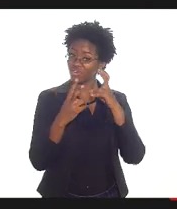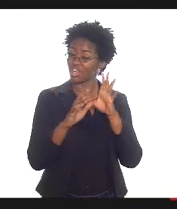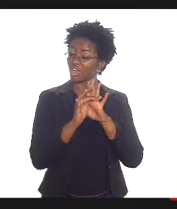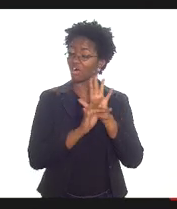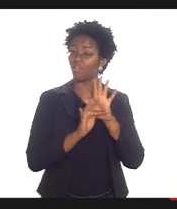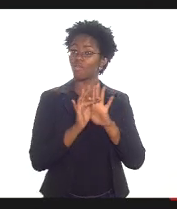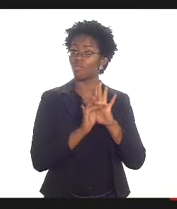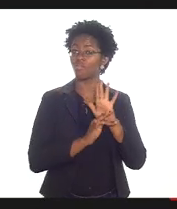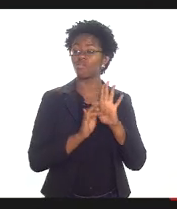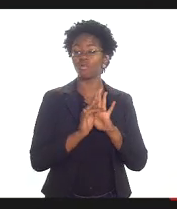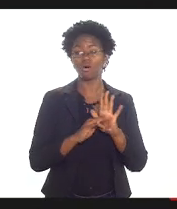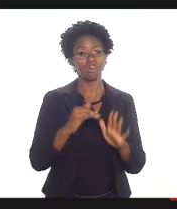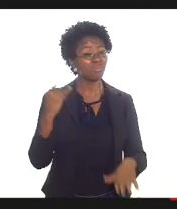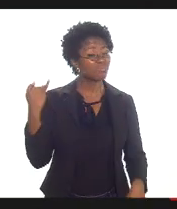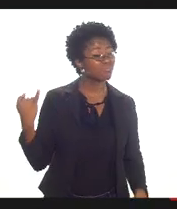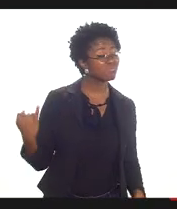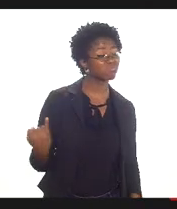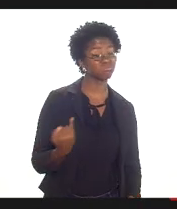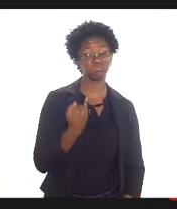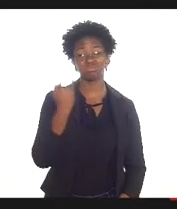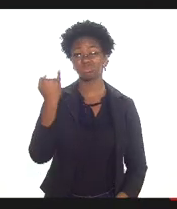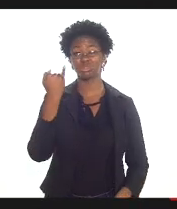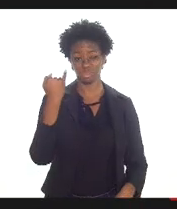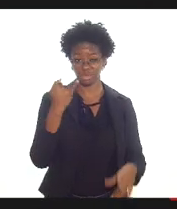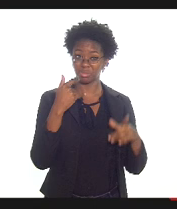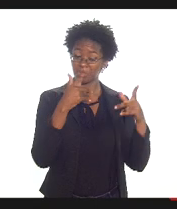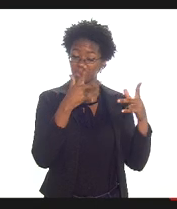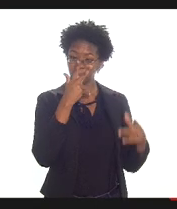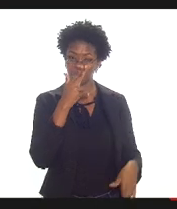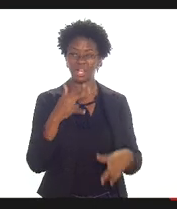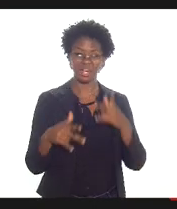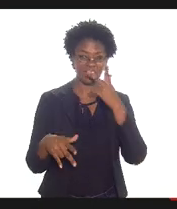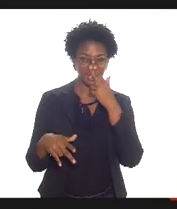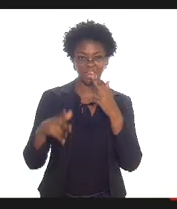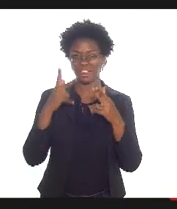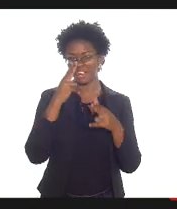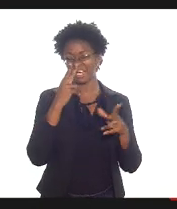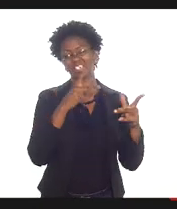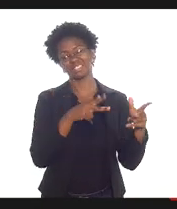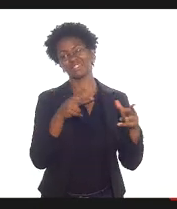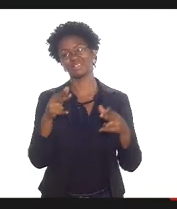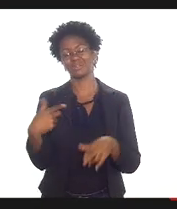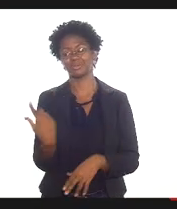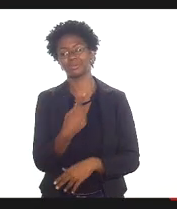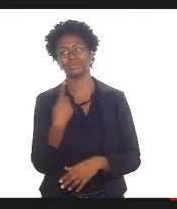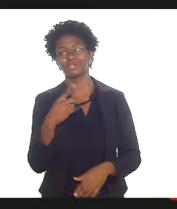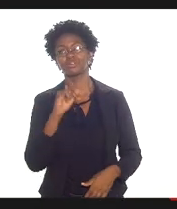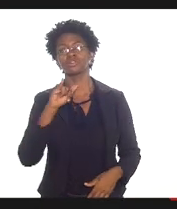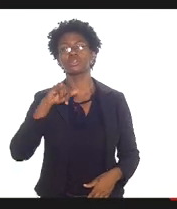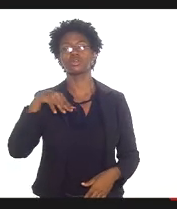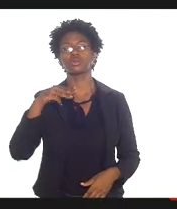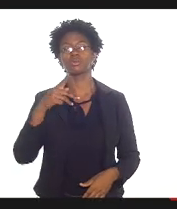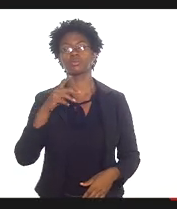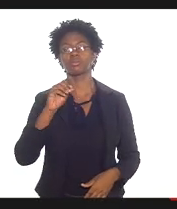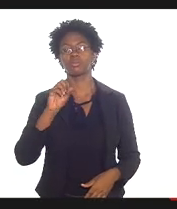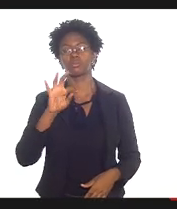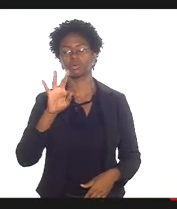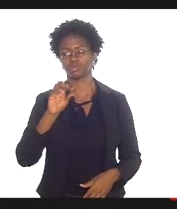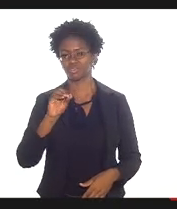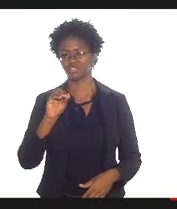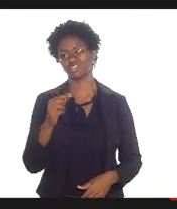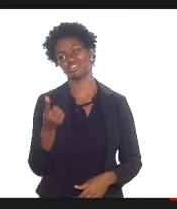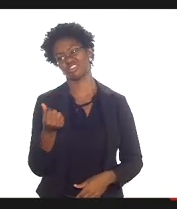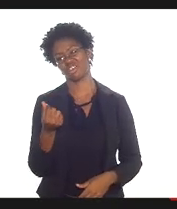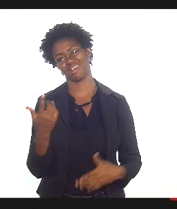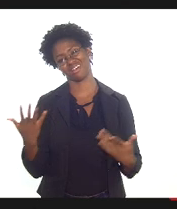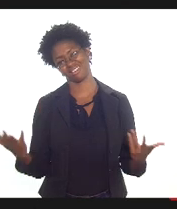são extremamente parecidas com a do nosso imposto de renda, né? Então,